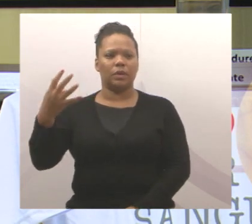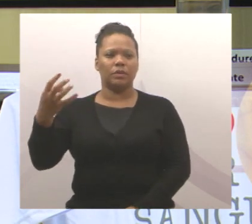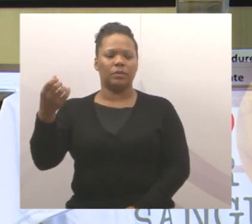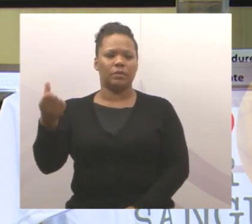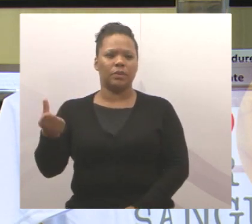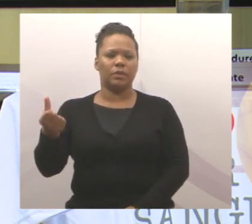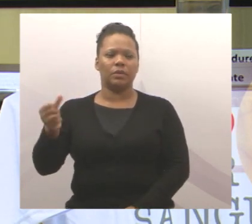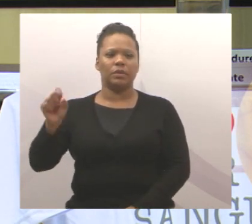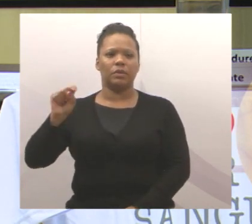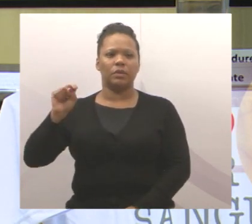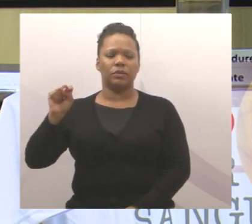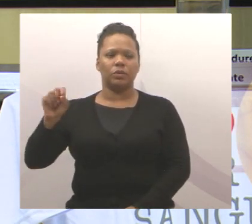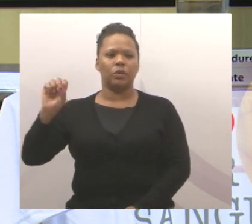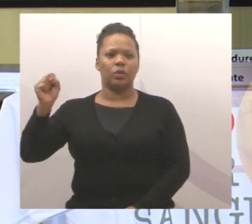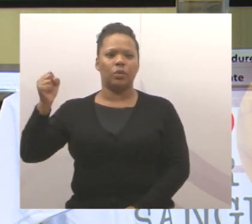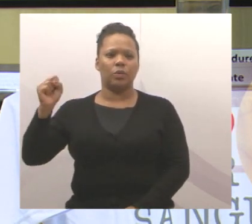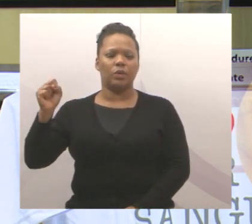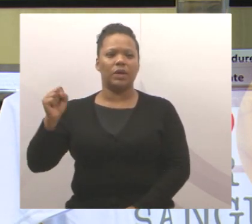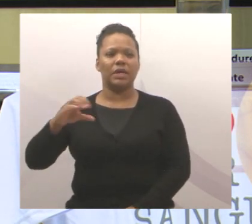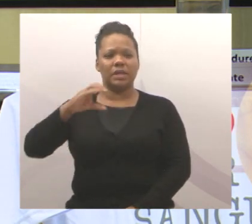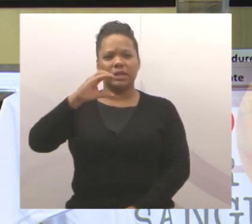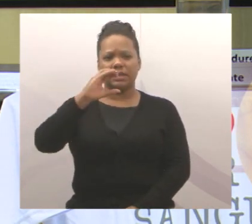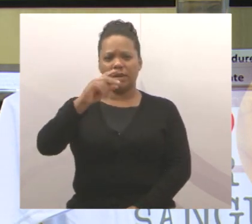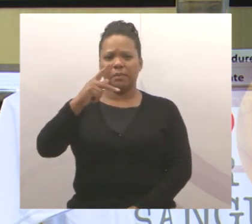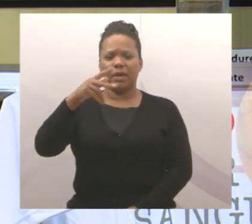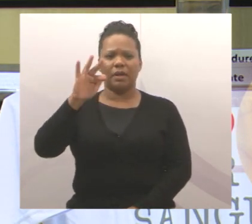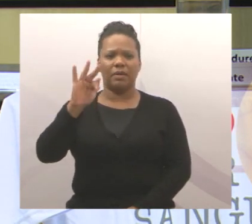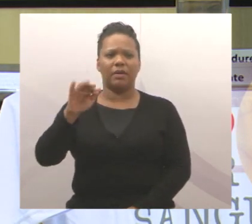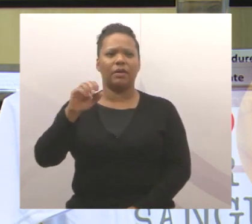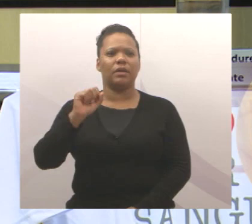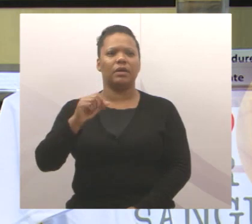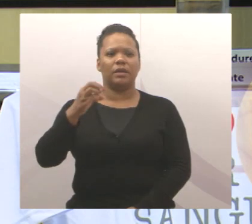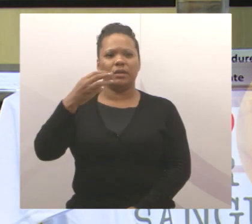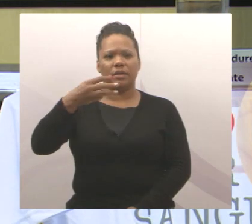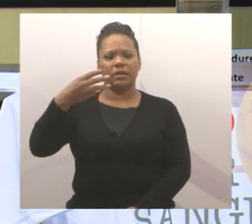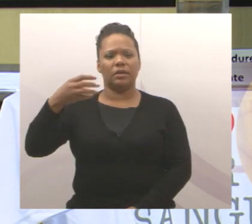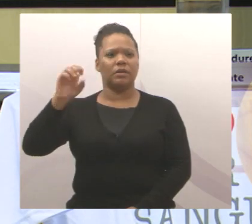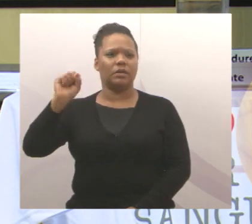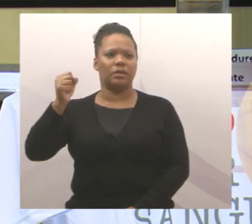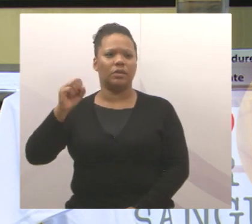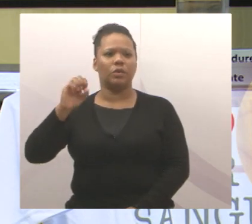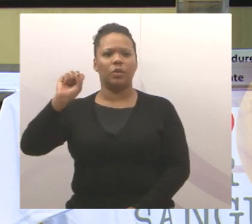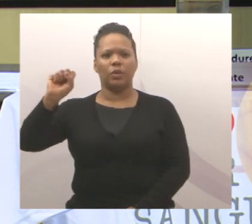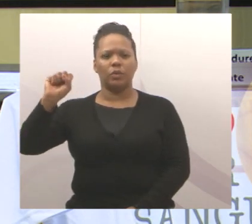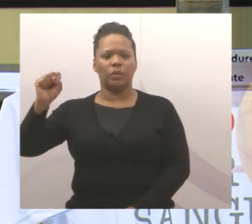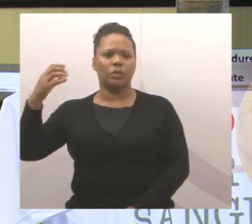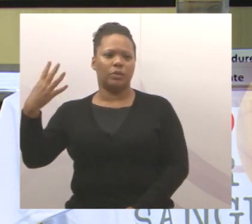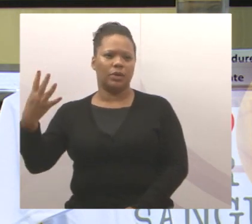42654446, dígito 8, inscrito no CPF, sob número